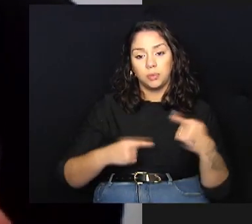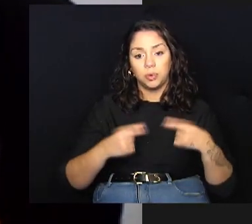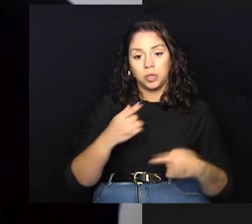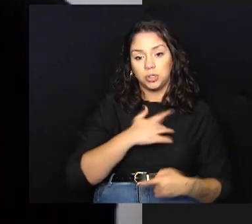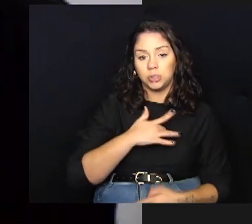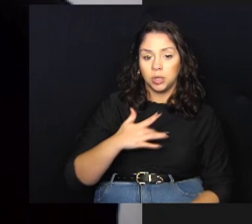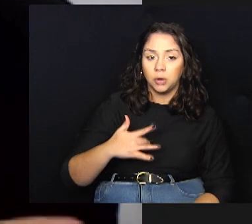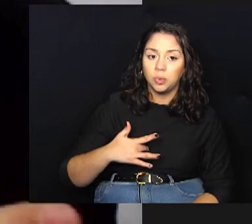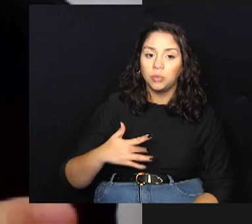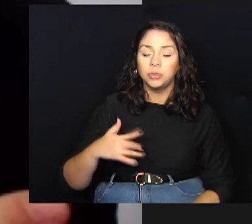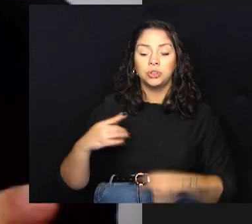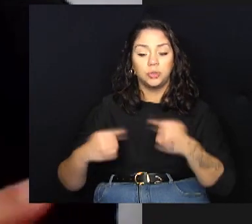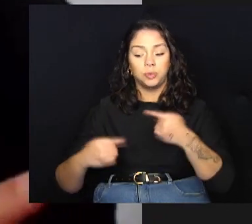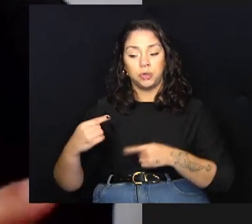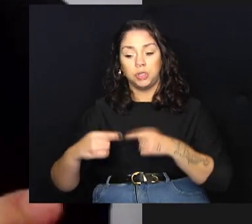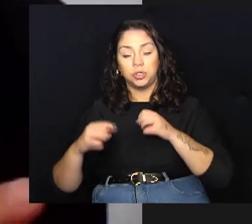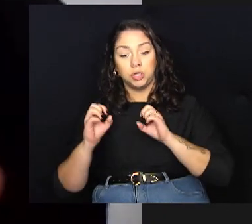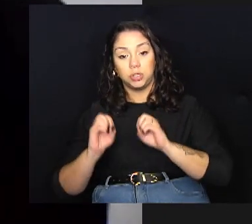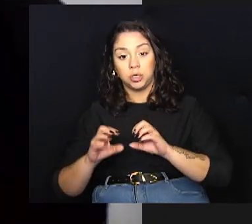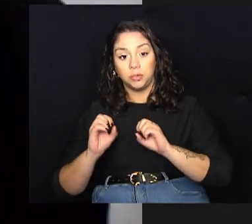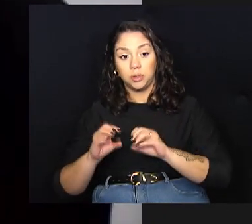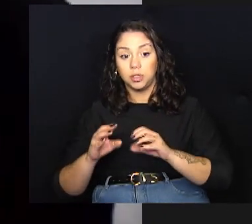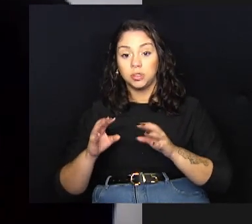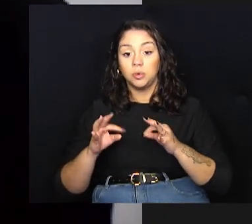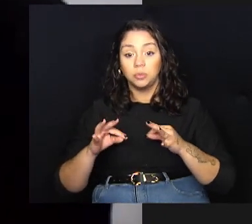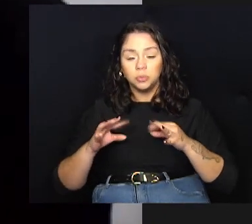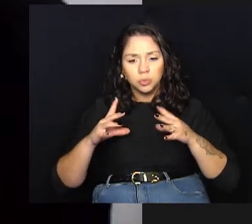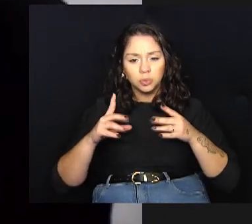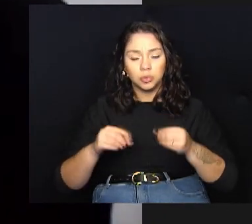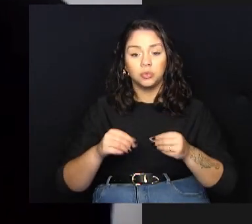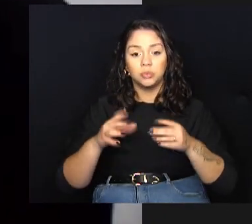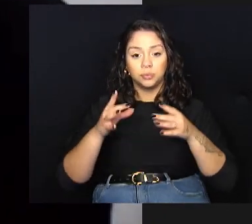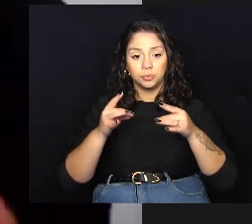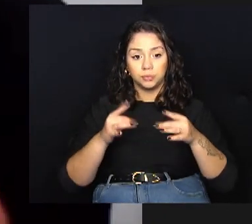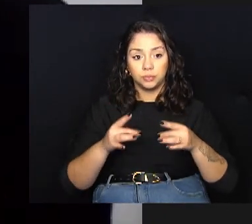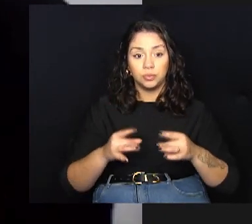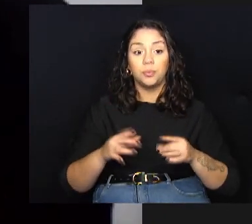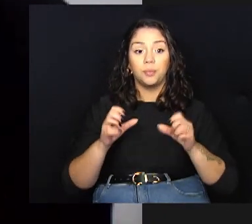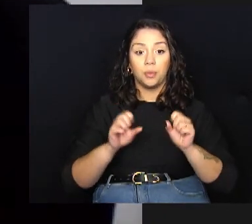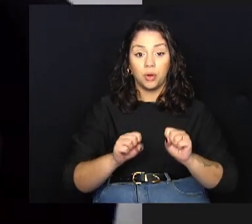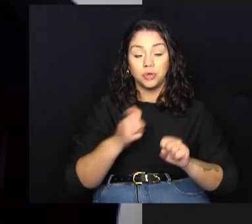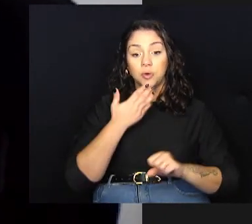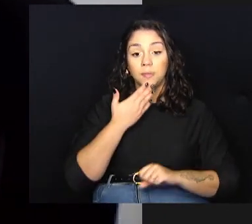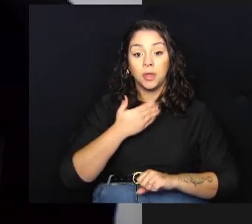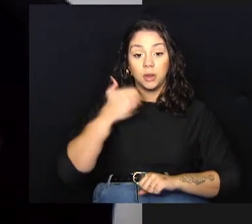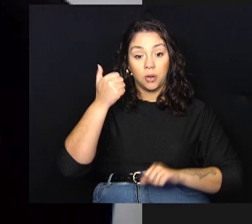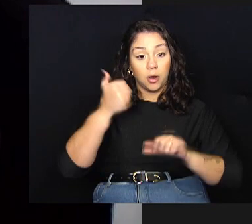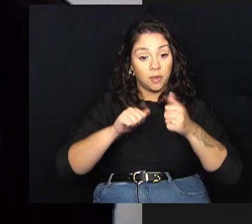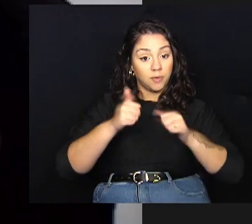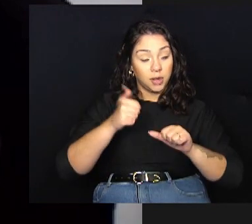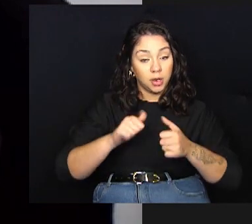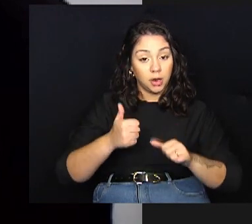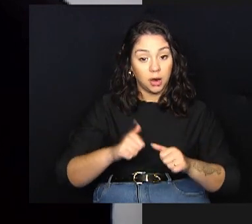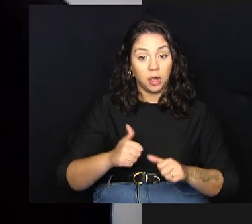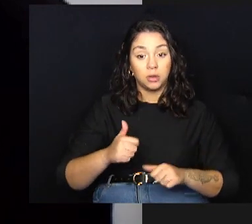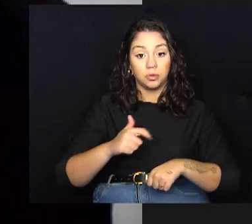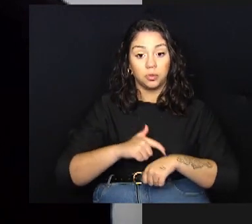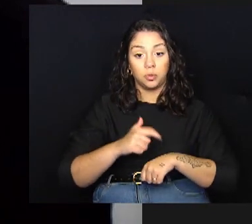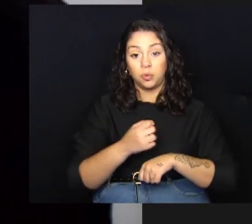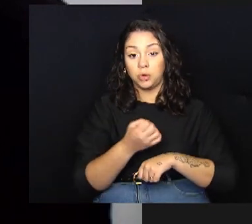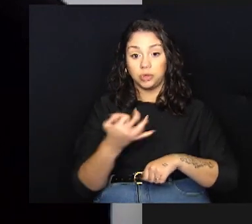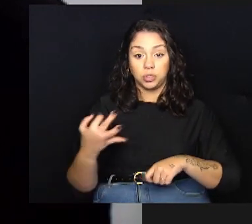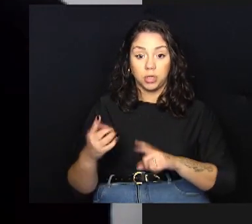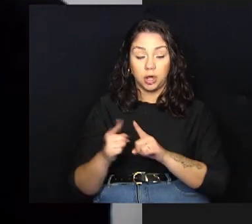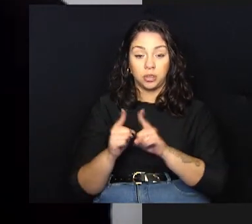políticas de educação né tudo isso realmente pode ser melhor avaliado a partir desses números